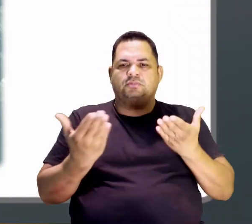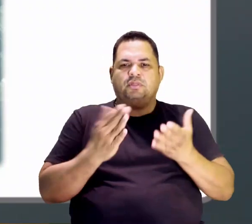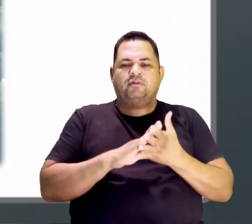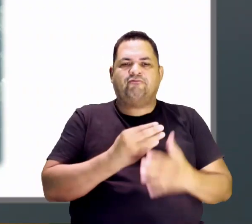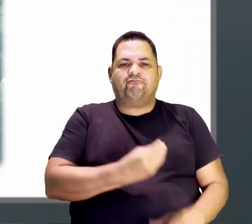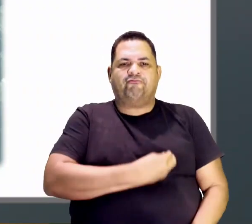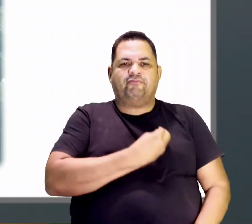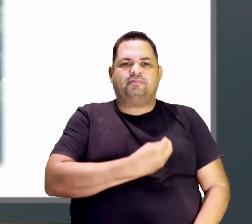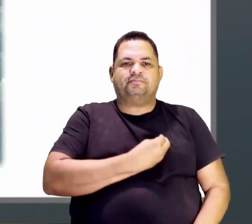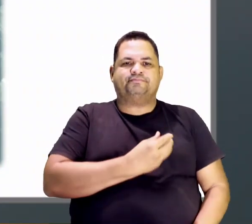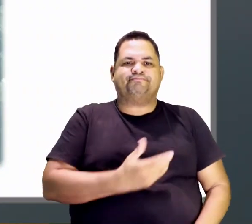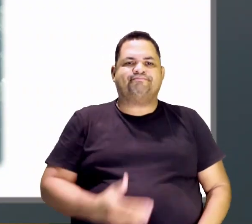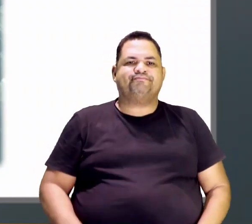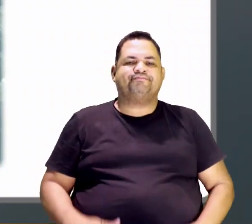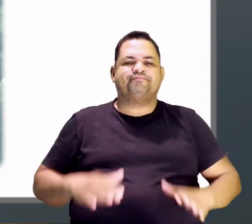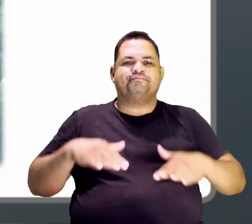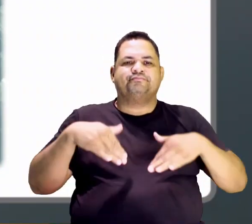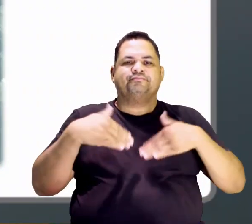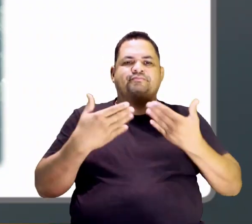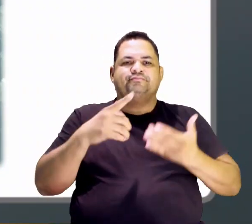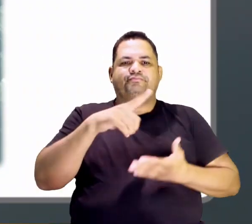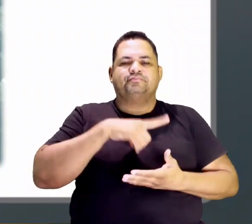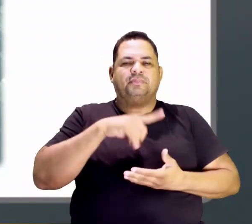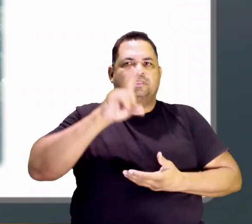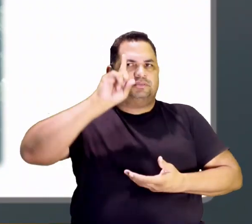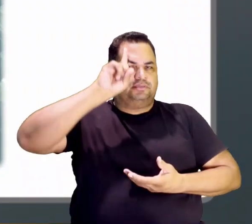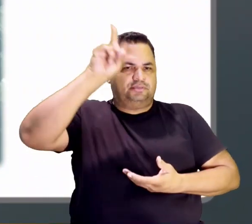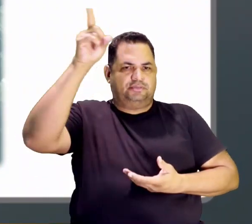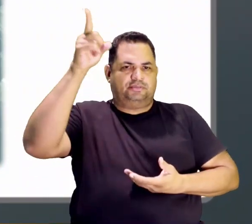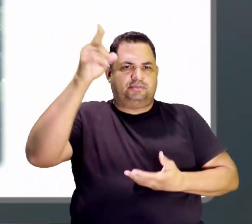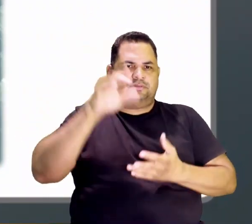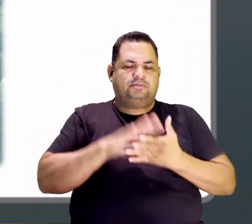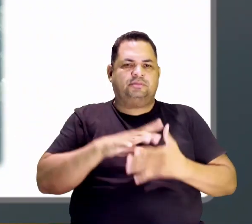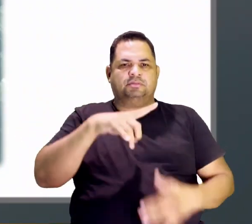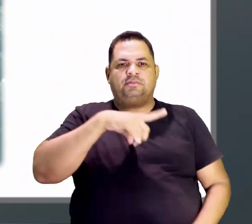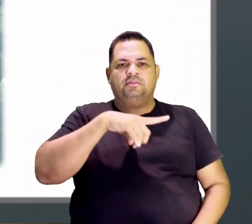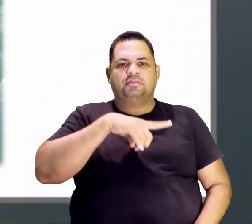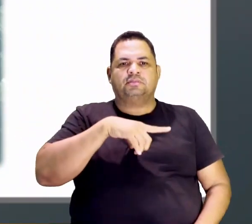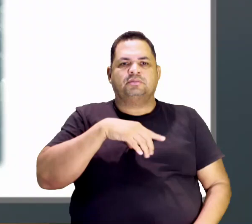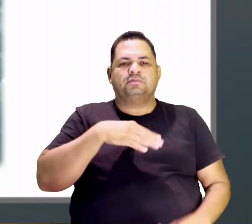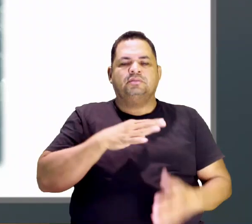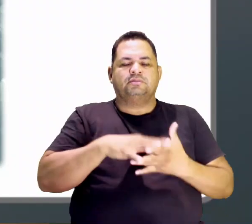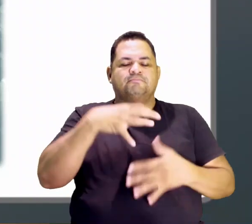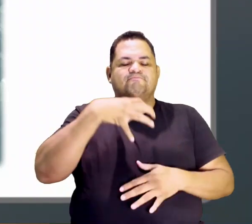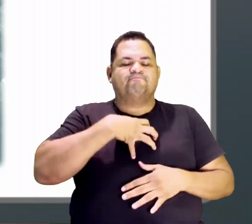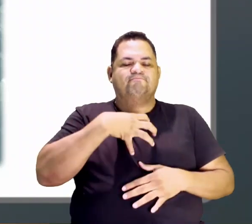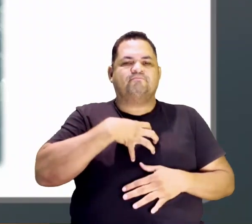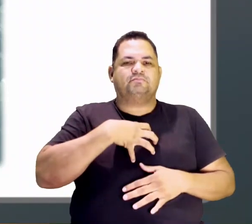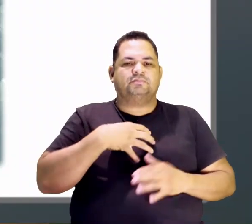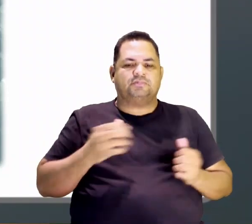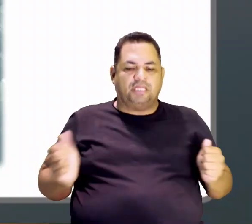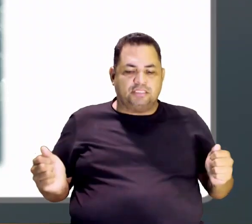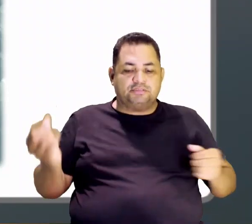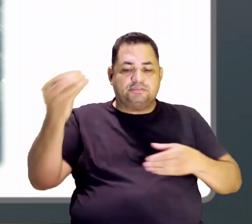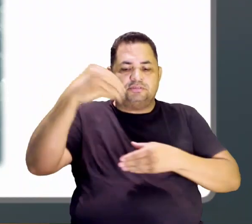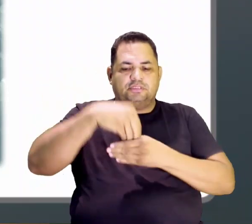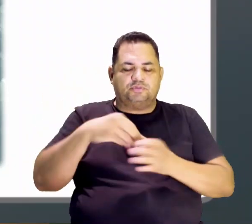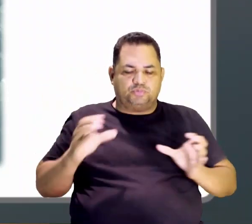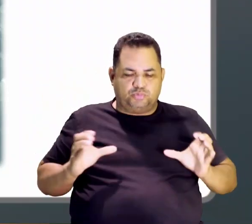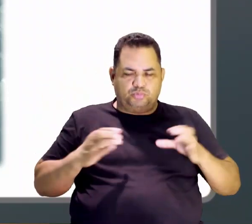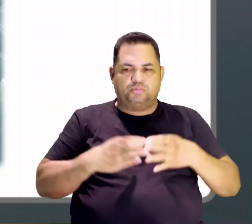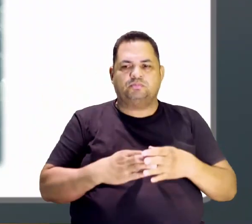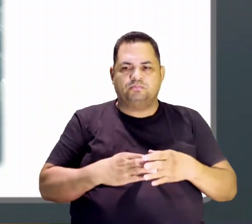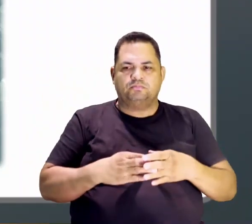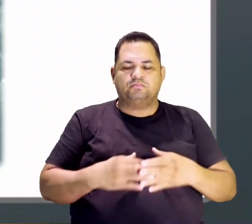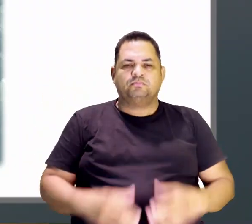viver. Então, quando eu trago essas ideias aí, eu tenho essa sensação de pertencimento, que é muito boa, né? Quando a